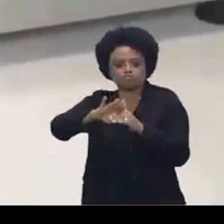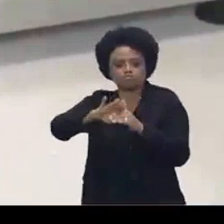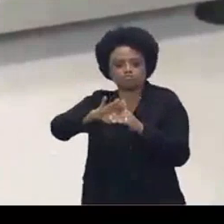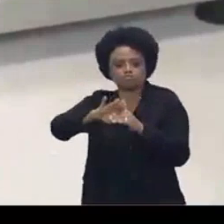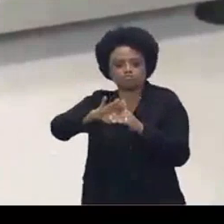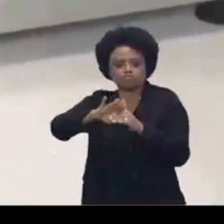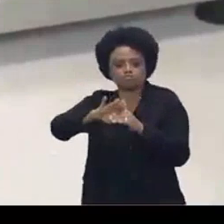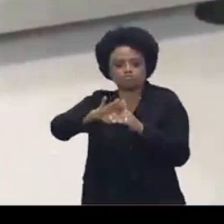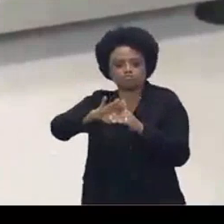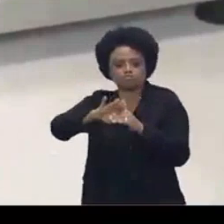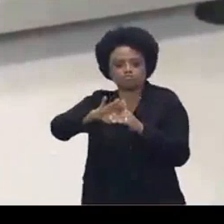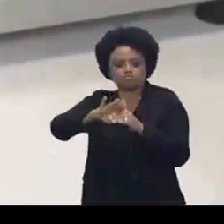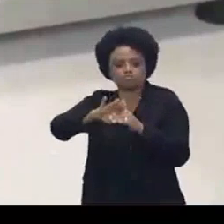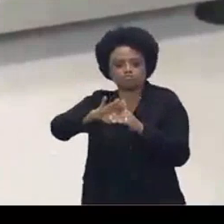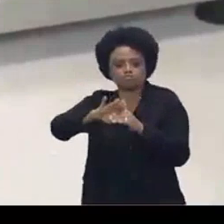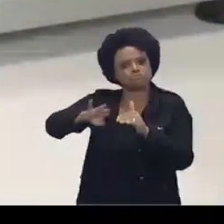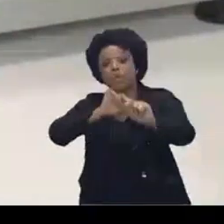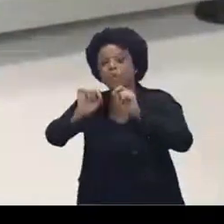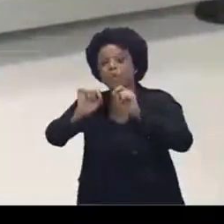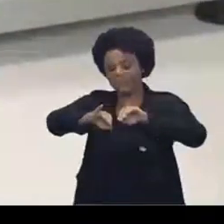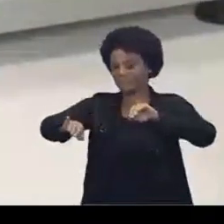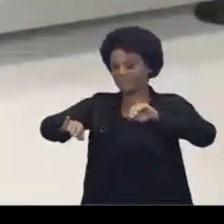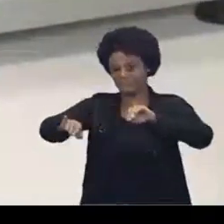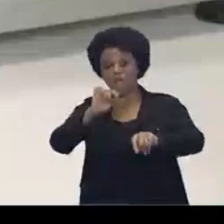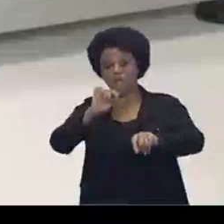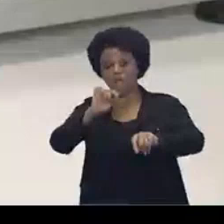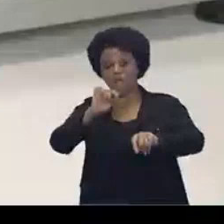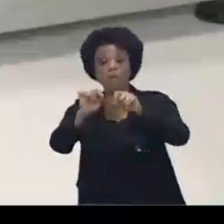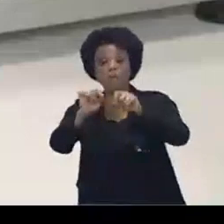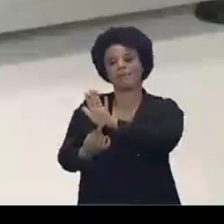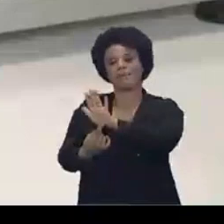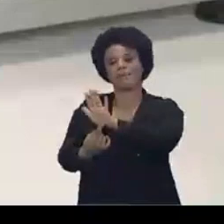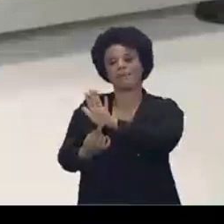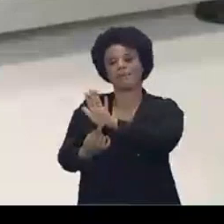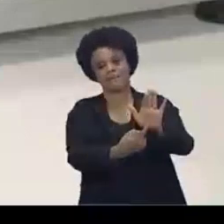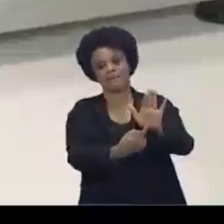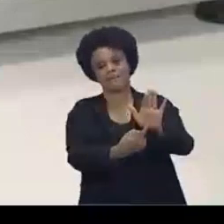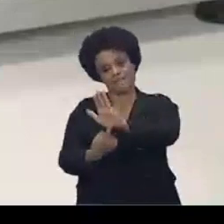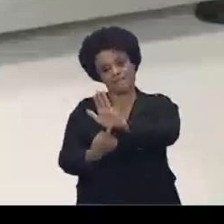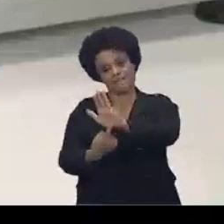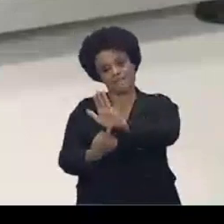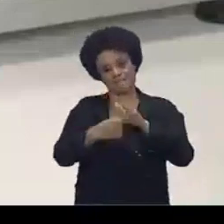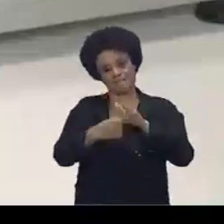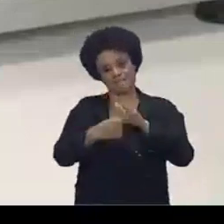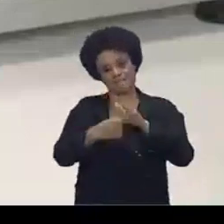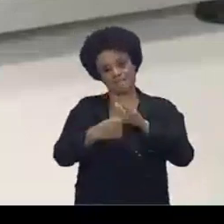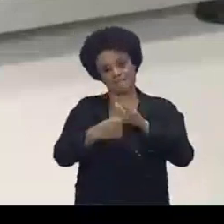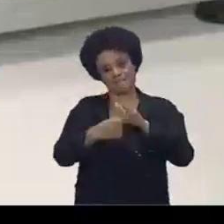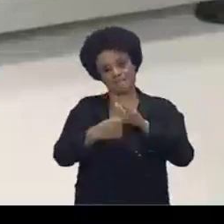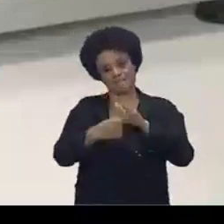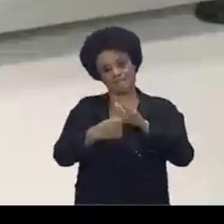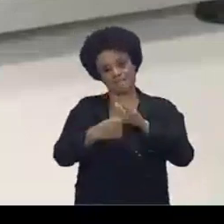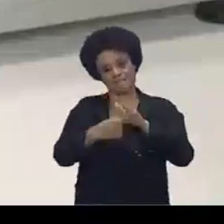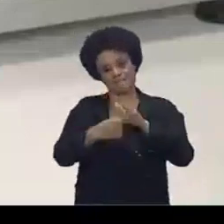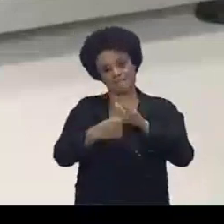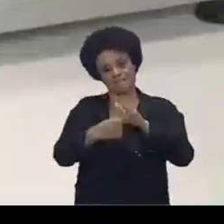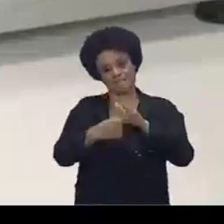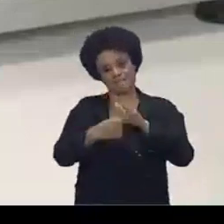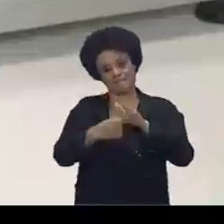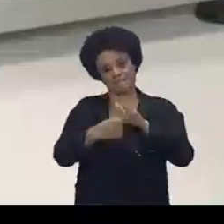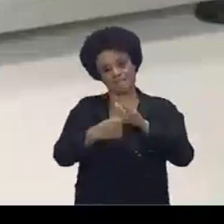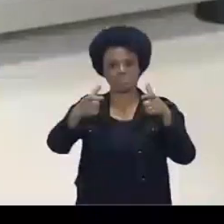os que vão sair mais afastados e dos que apresentarem maior significância, ou seja, aqueles que